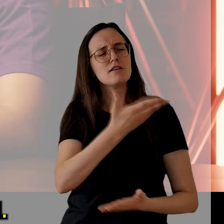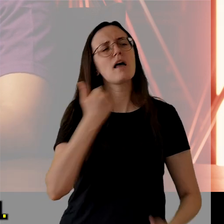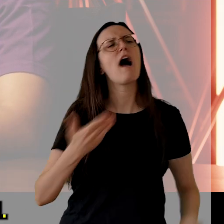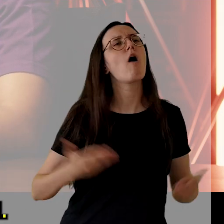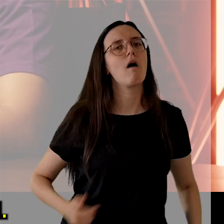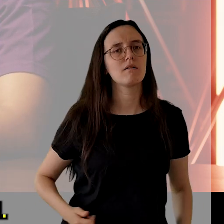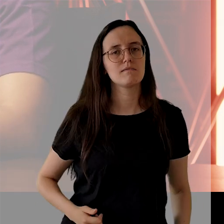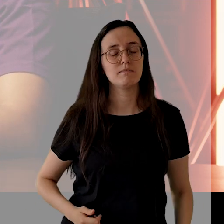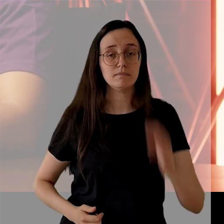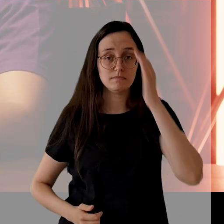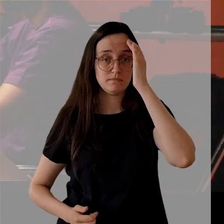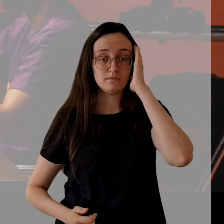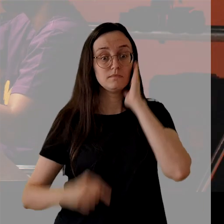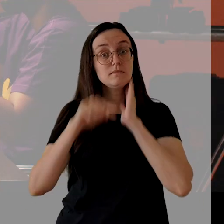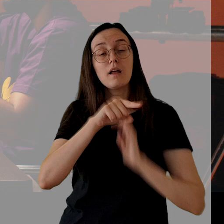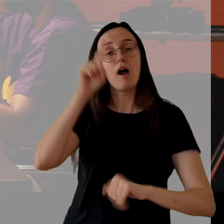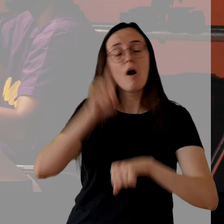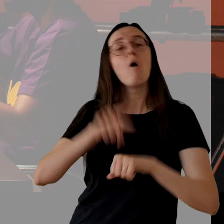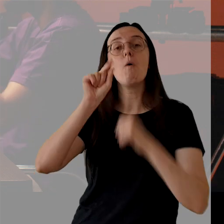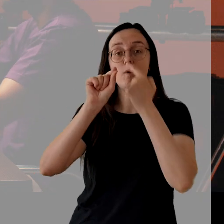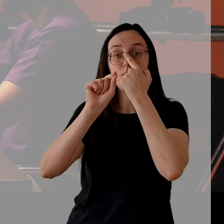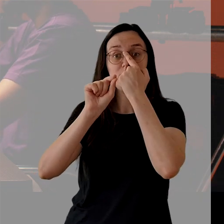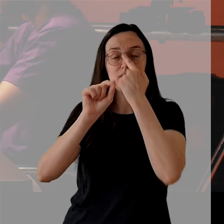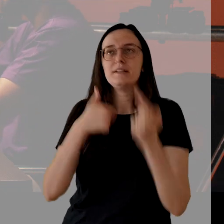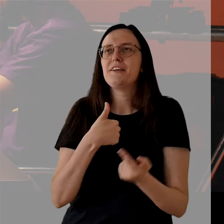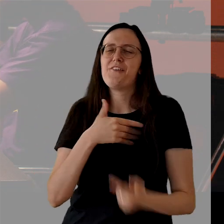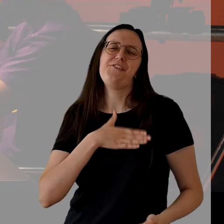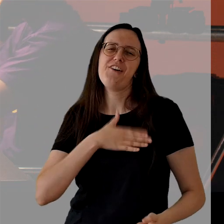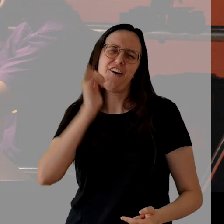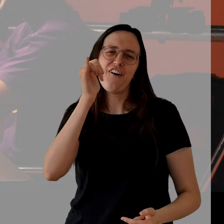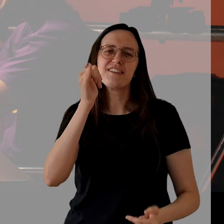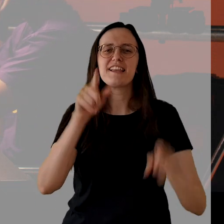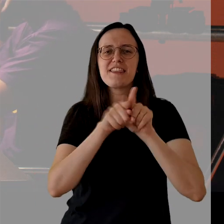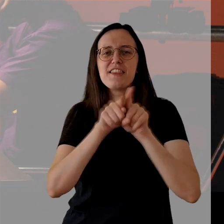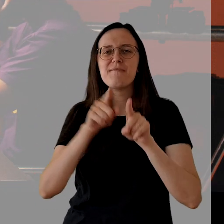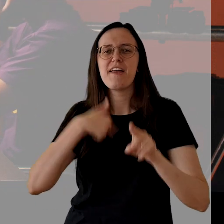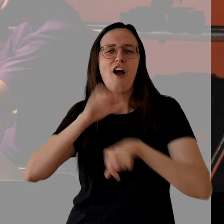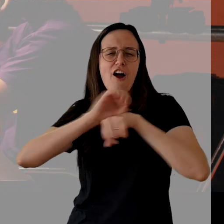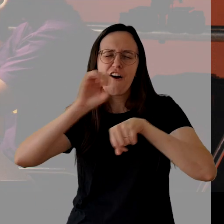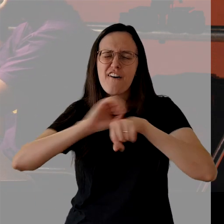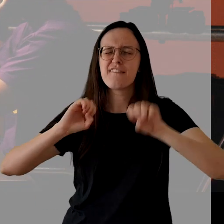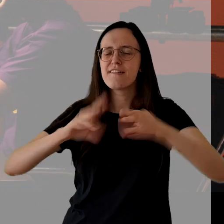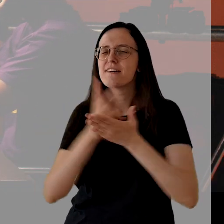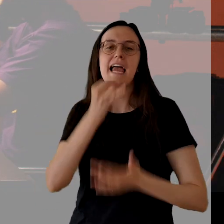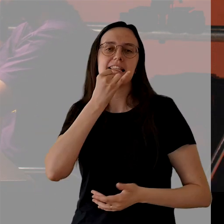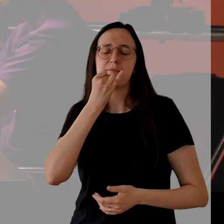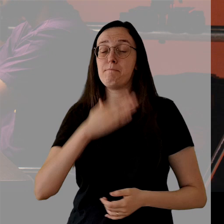tal. E nesse momento, eu gosto de contar muito, inclusive nas oficinas que eu dou, esse exemplo, que é